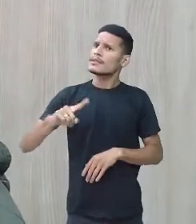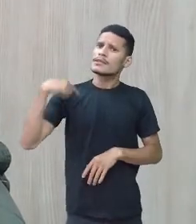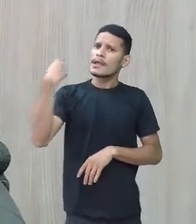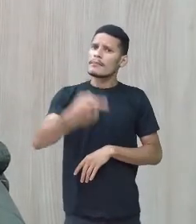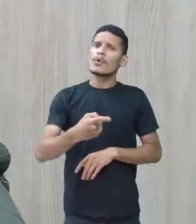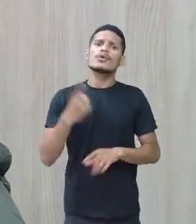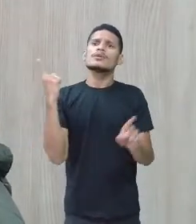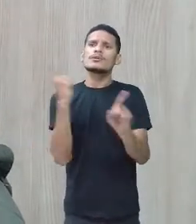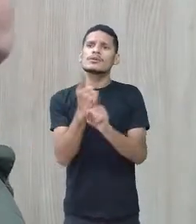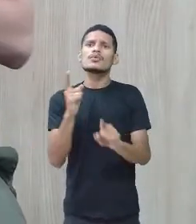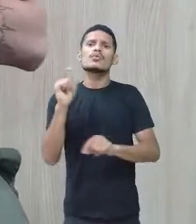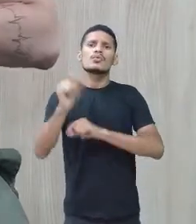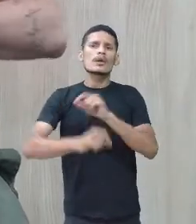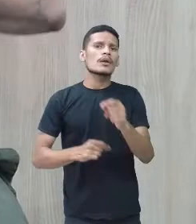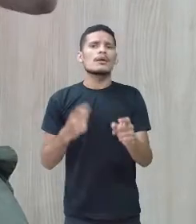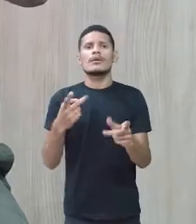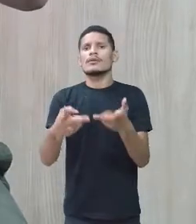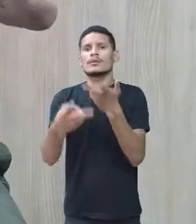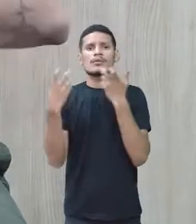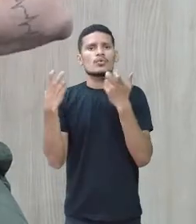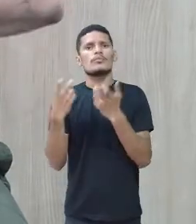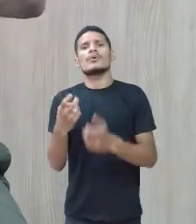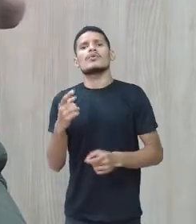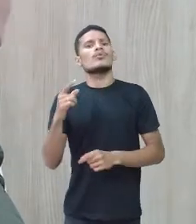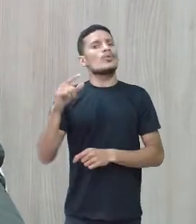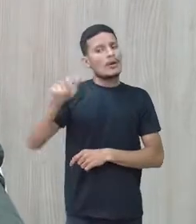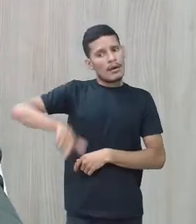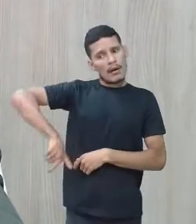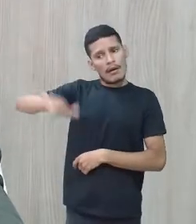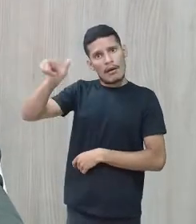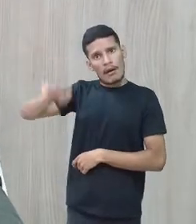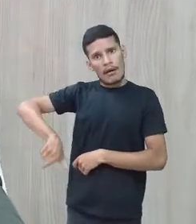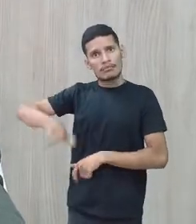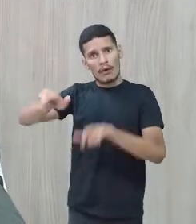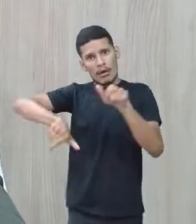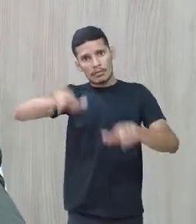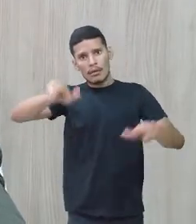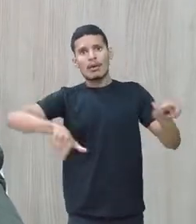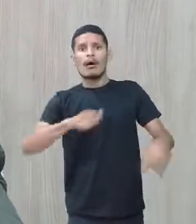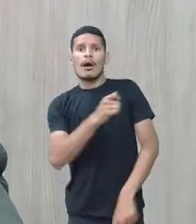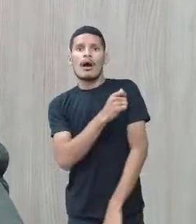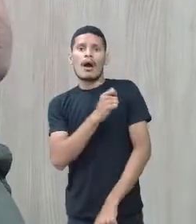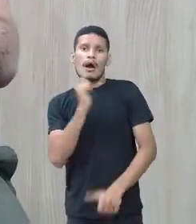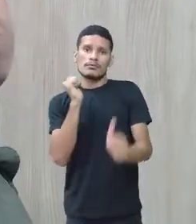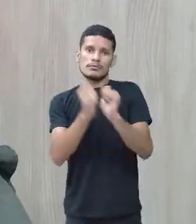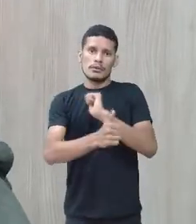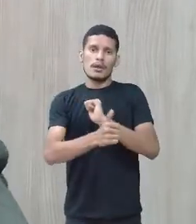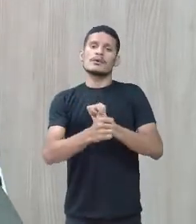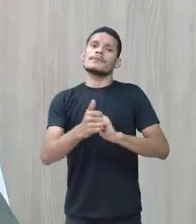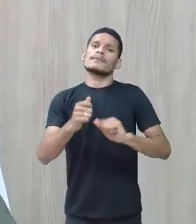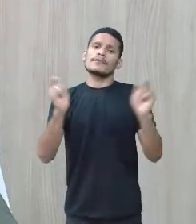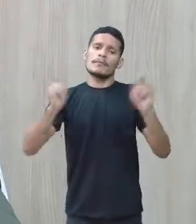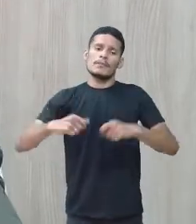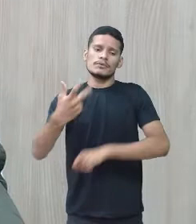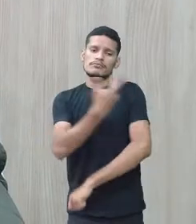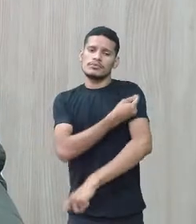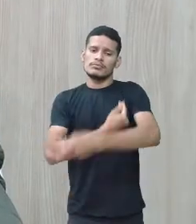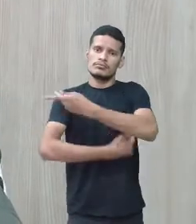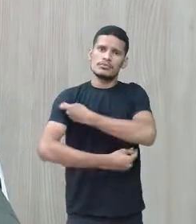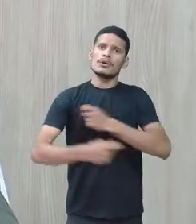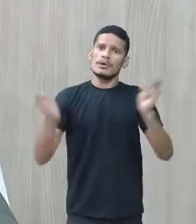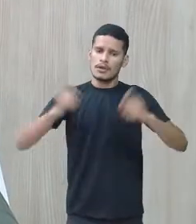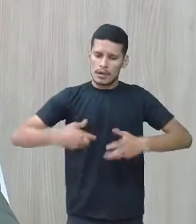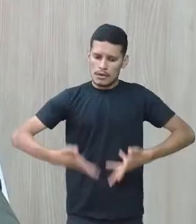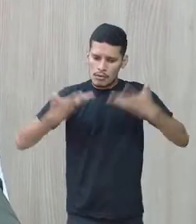que percebeu que esses atletas, eles estavam fazendo uso de substâncias para aumentar a sua potência, para aumentar